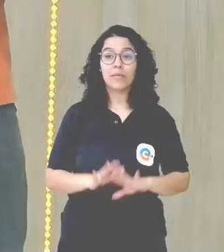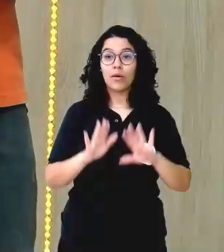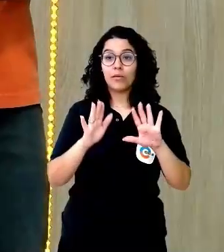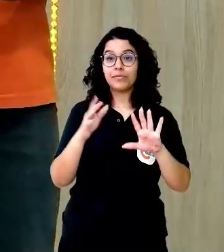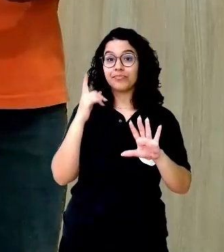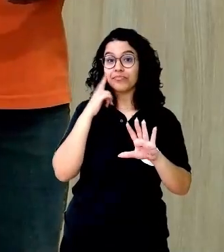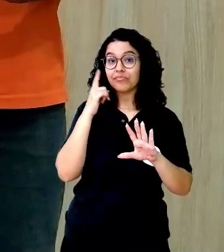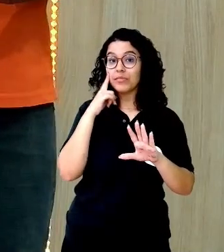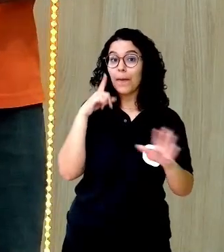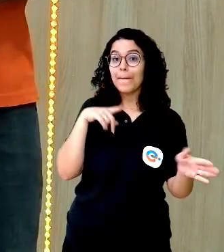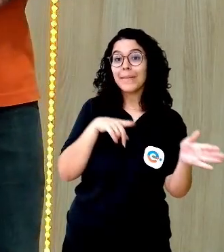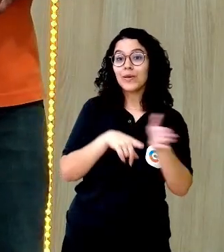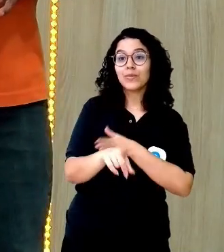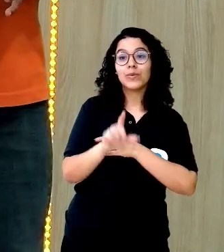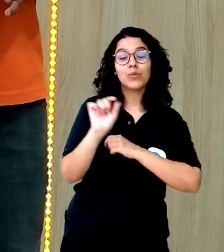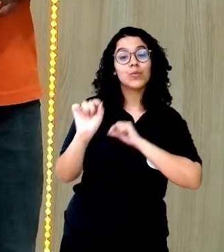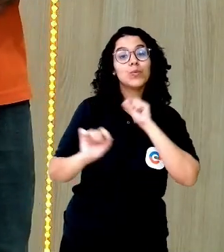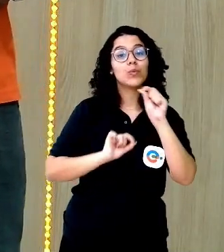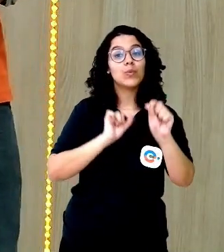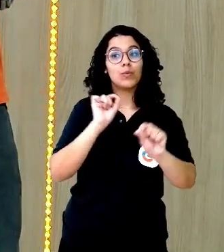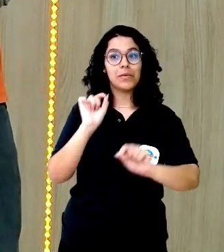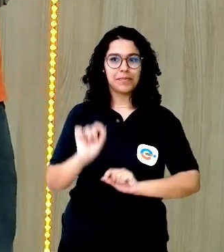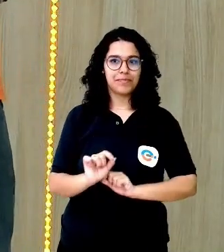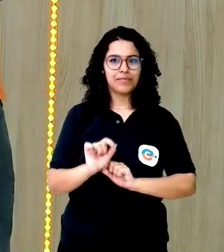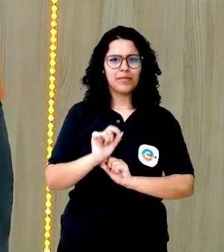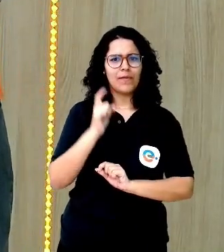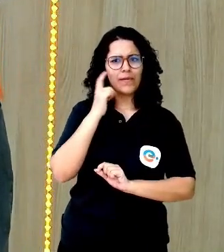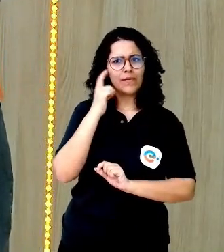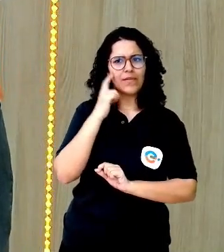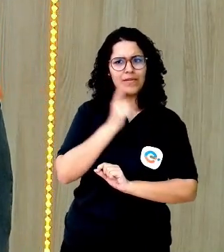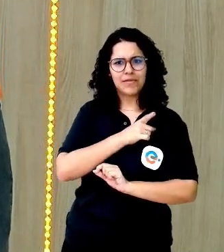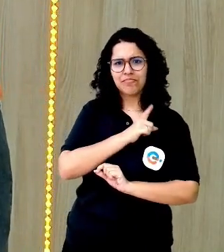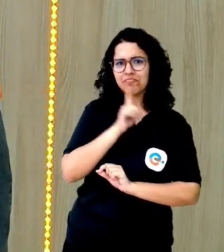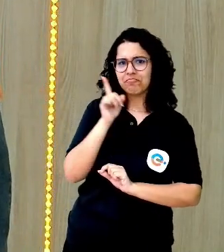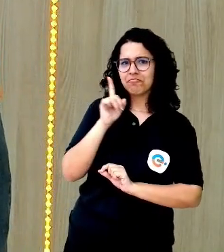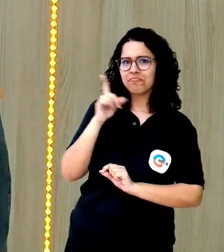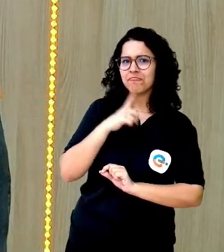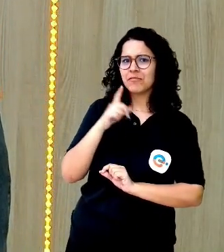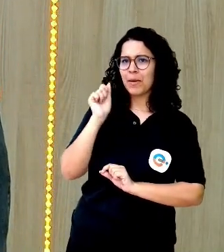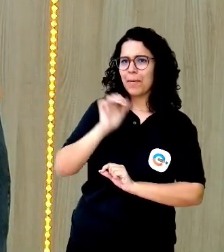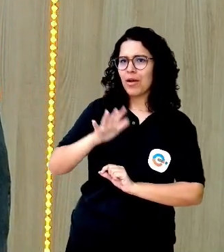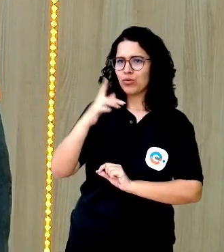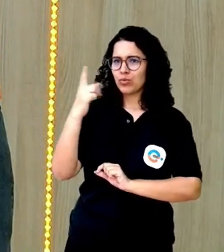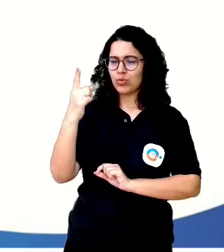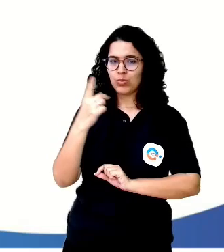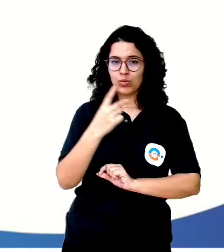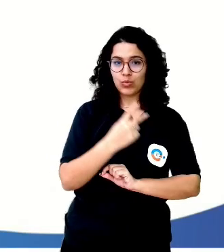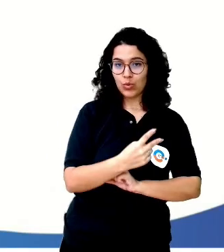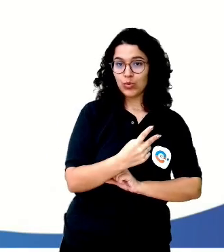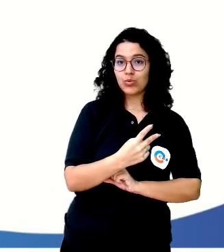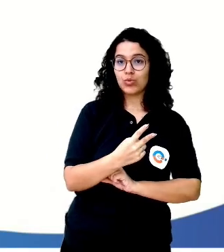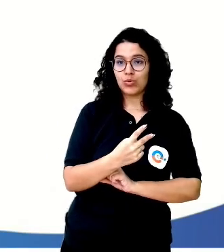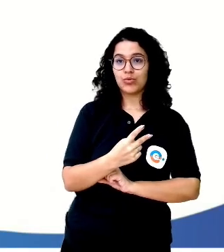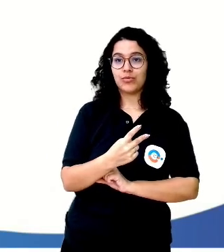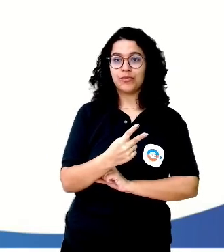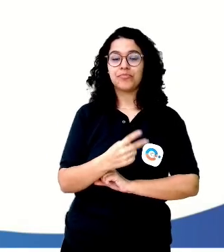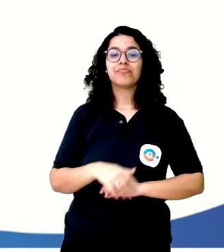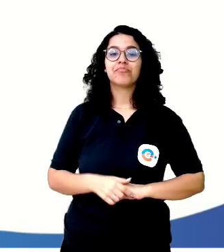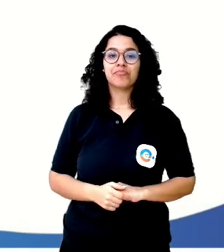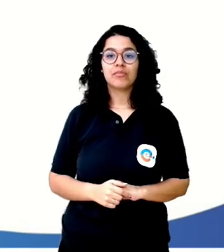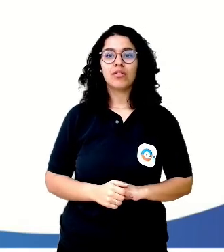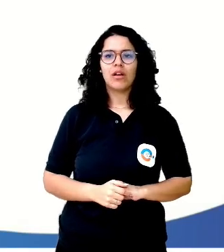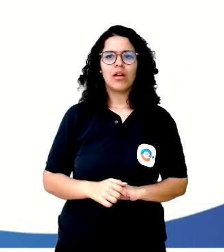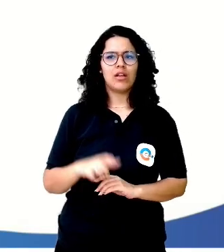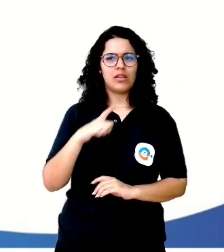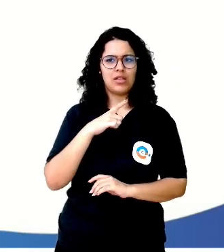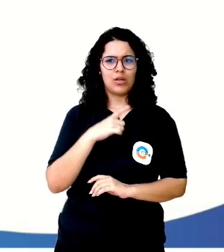A nossa questão hoje, pessoal, traz o seguinte, ó. Observe os triângulos 1 e 2 representados abaixo. Aí